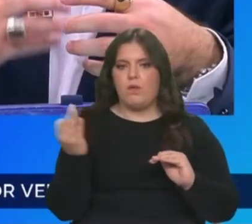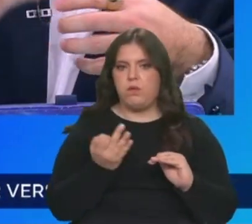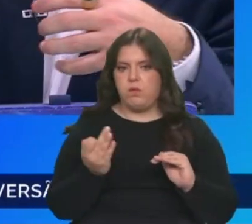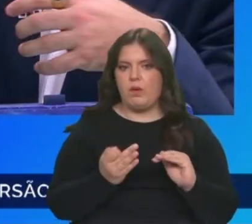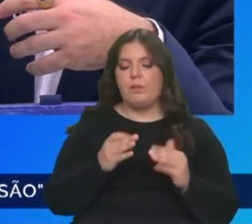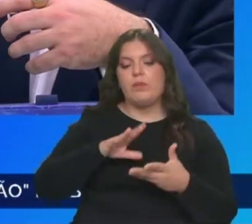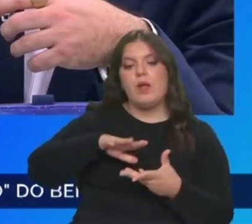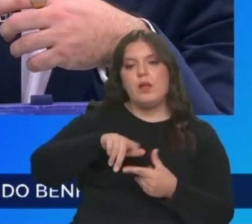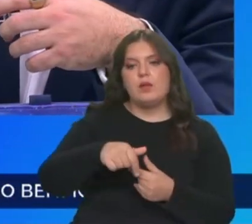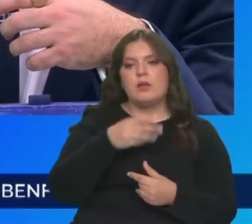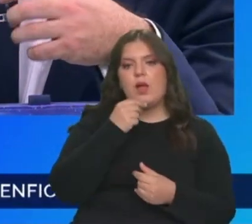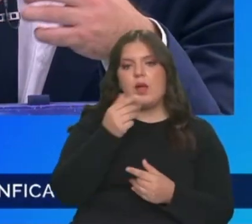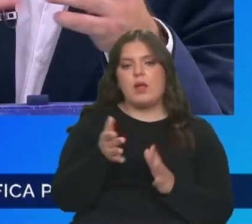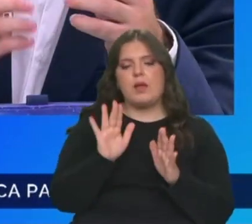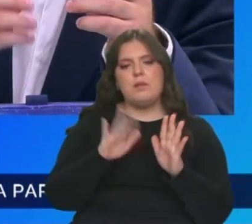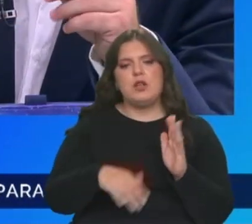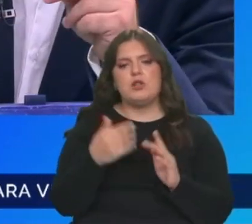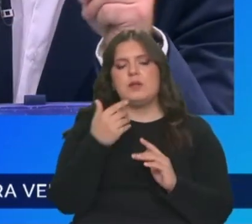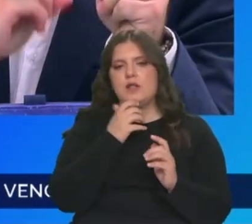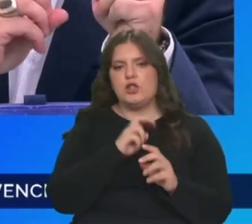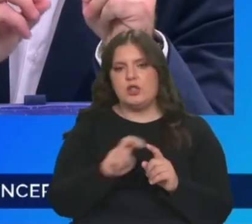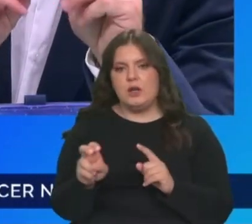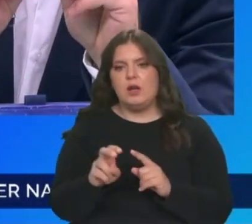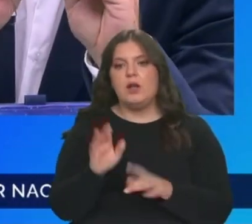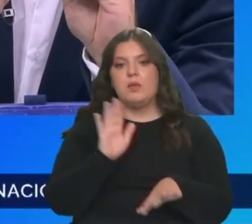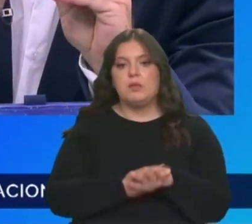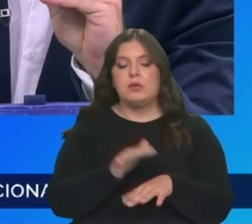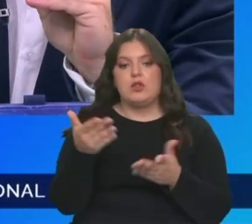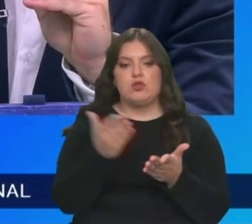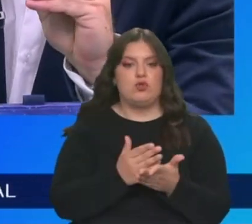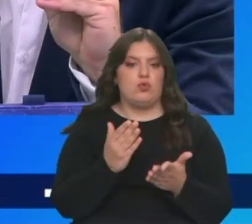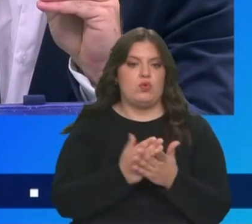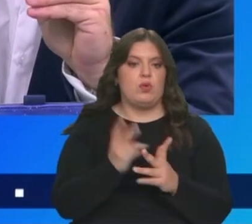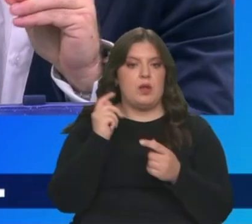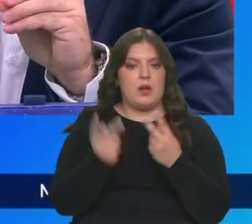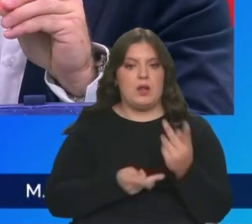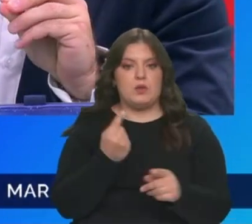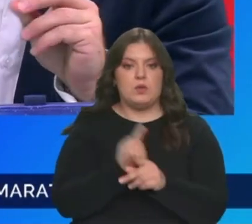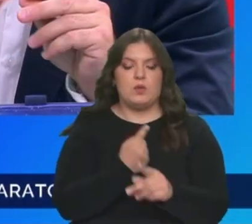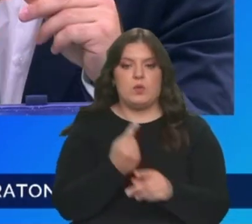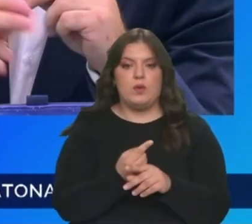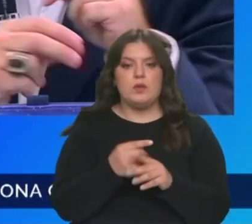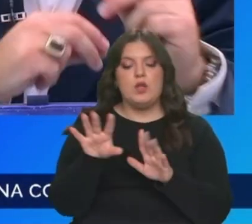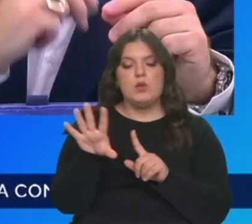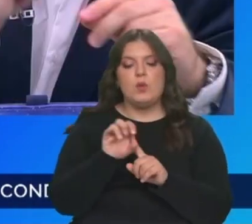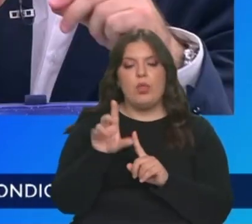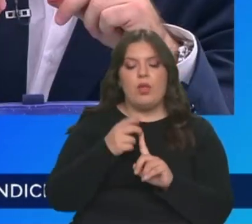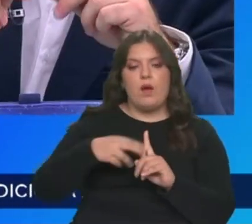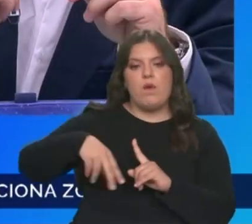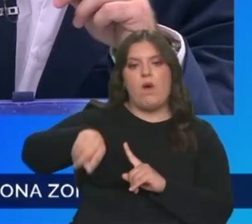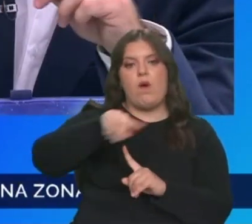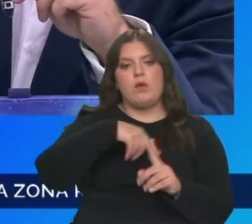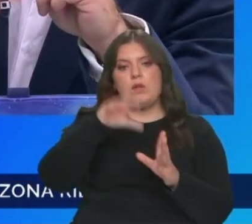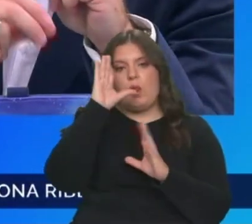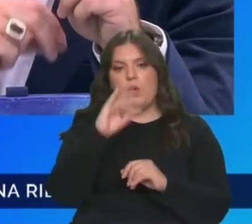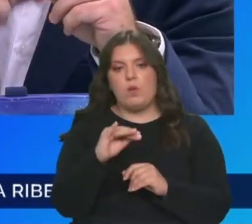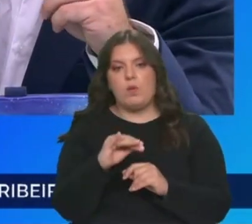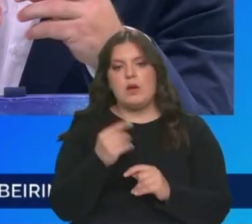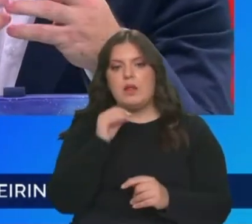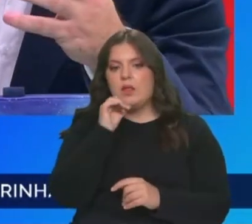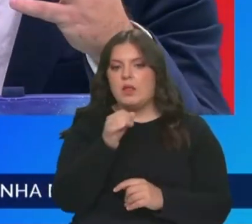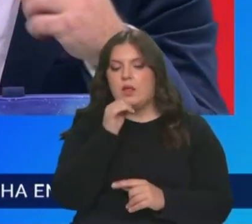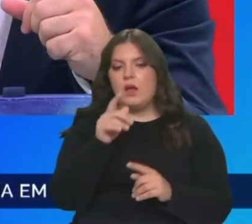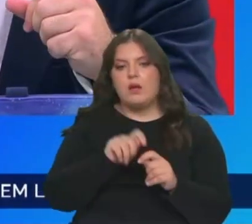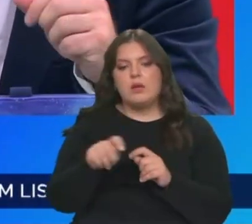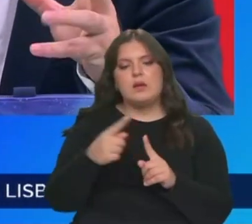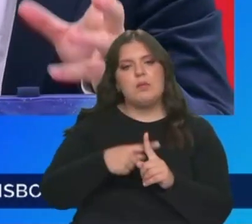Terra emitiu muito menos energia e, de acordo com este estudo, que analisou dados de sondas que orbitam a Lua e estão constantemente a medir a